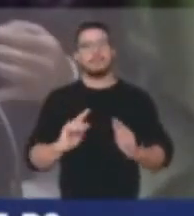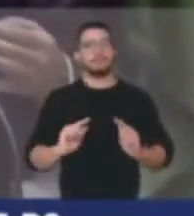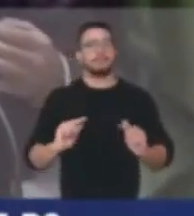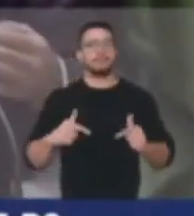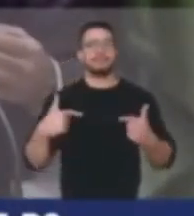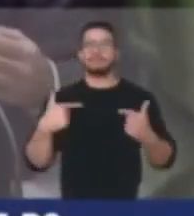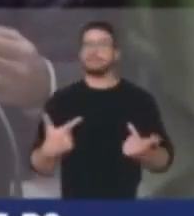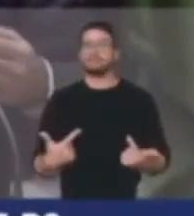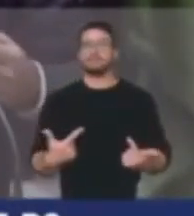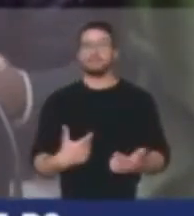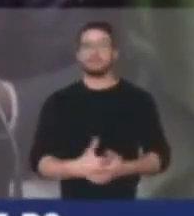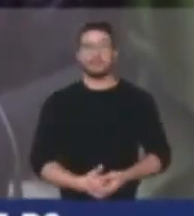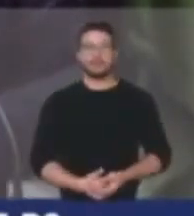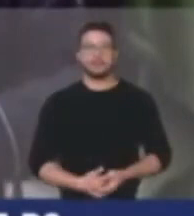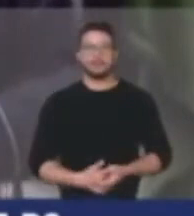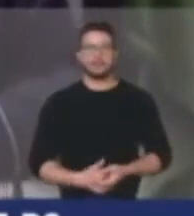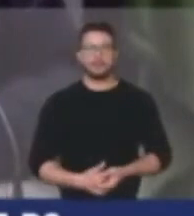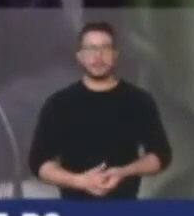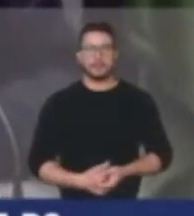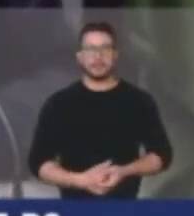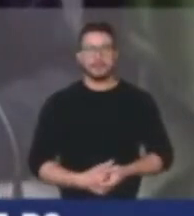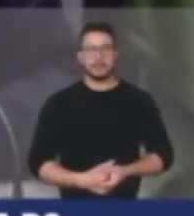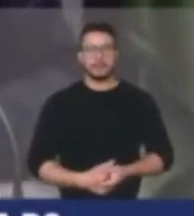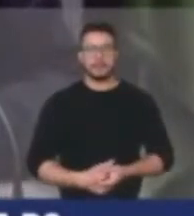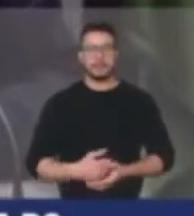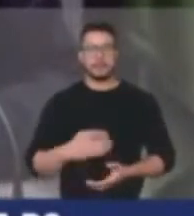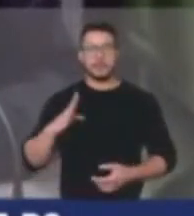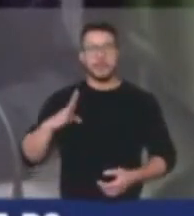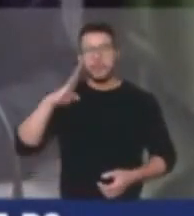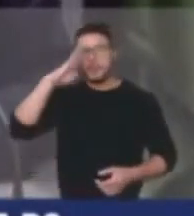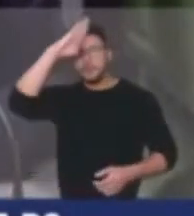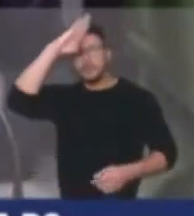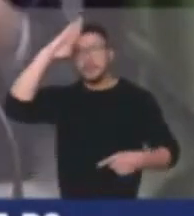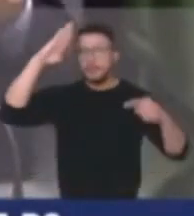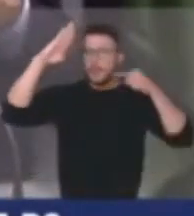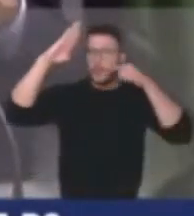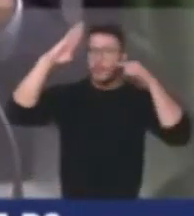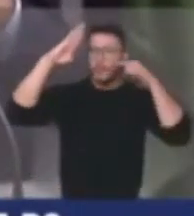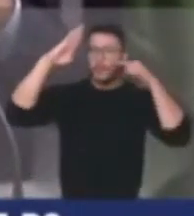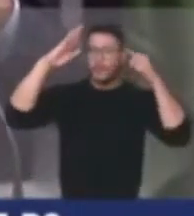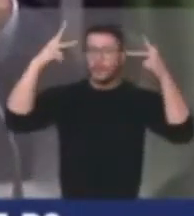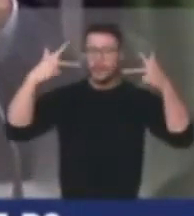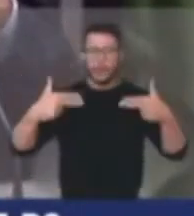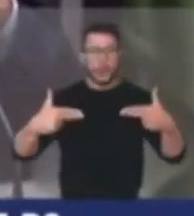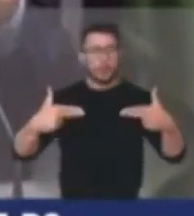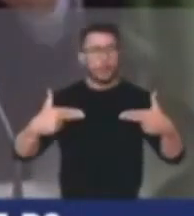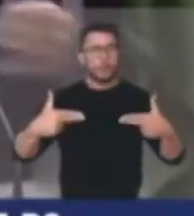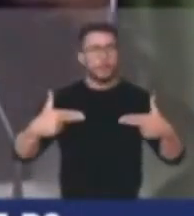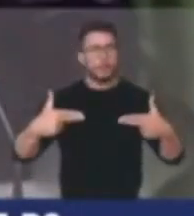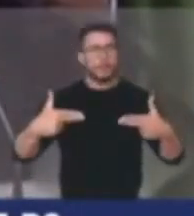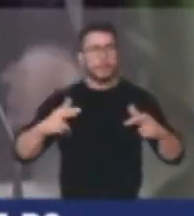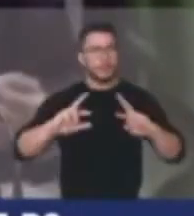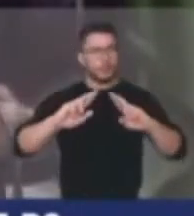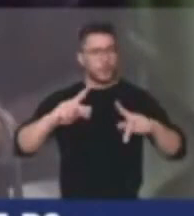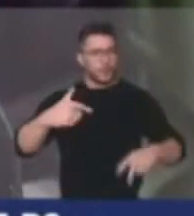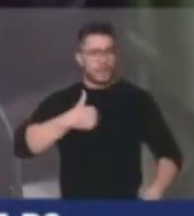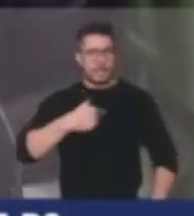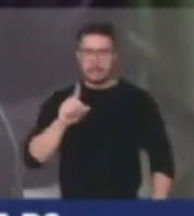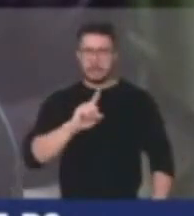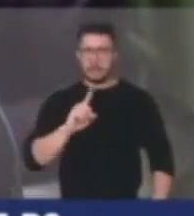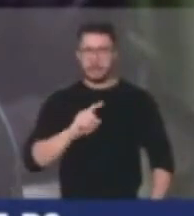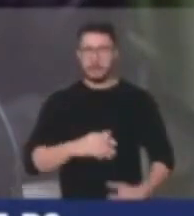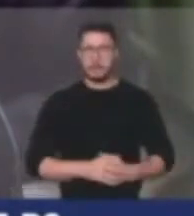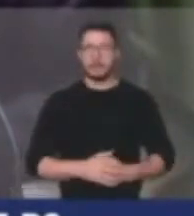Bolsonaro e Moro são a mesma pessoa. Essa frase não é minha. Essa frase é da Conge,